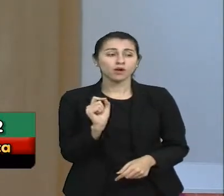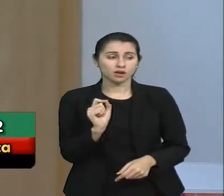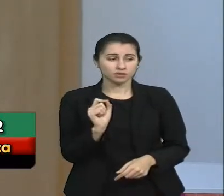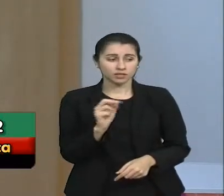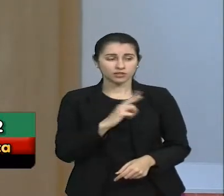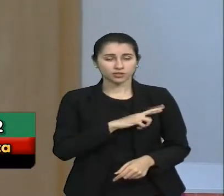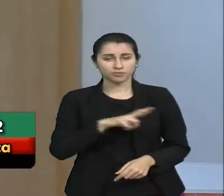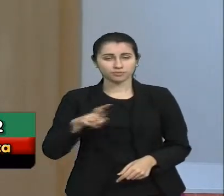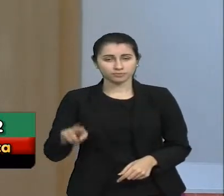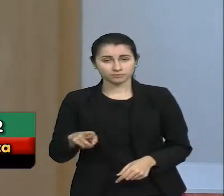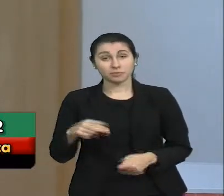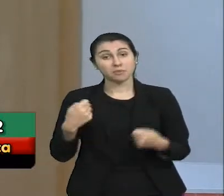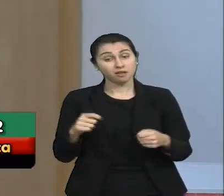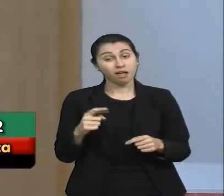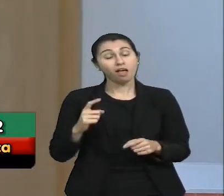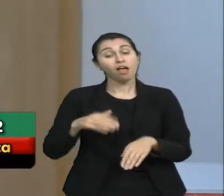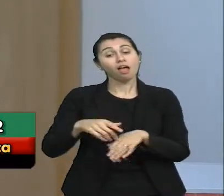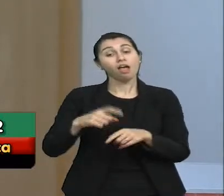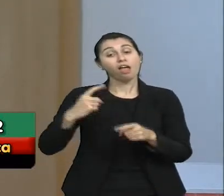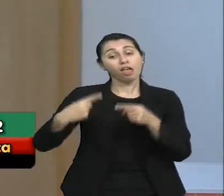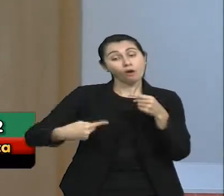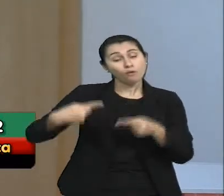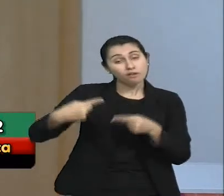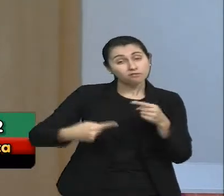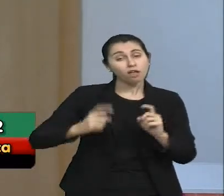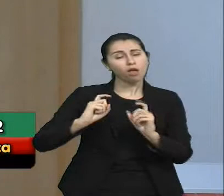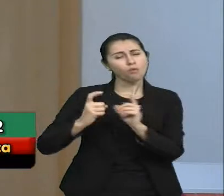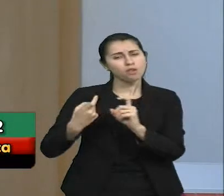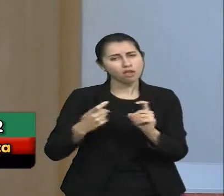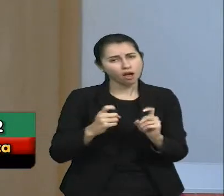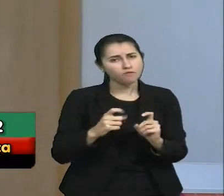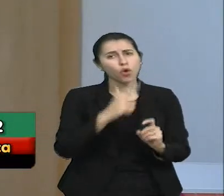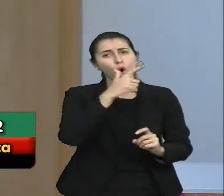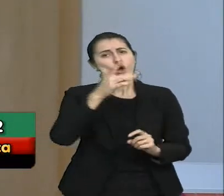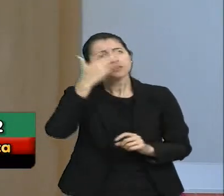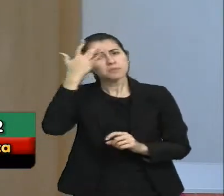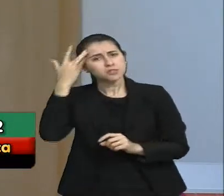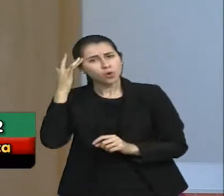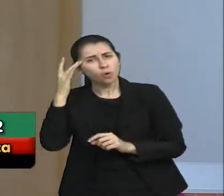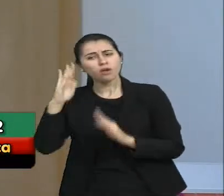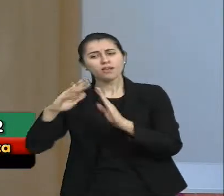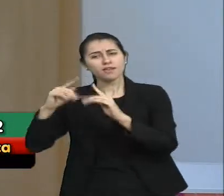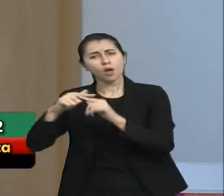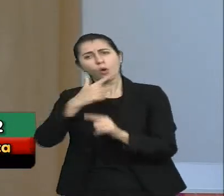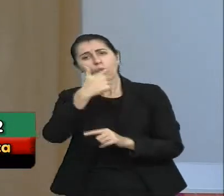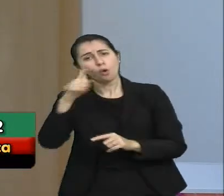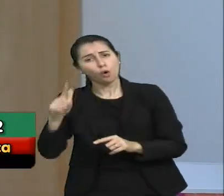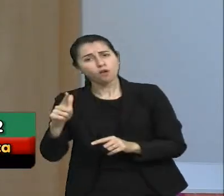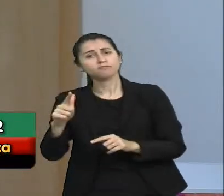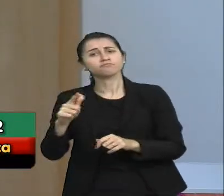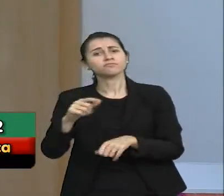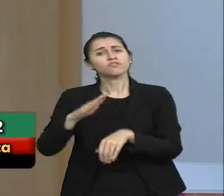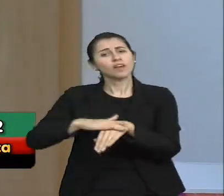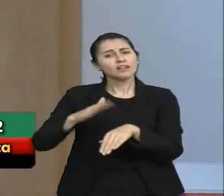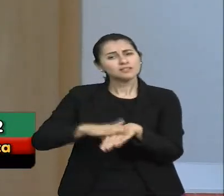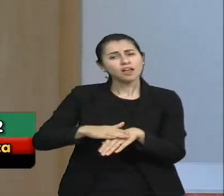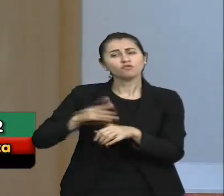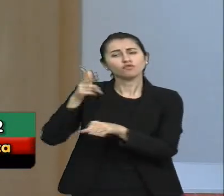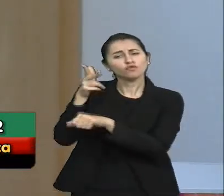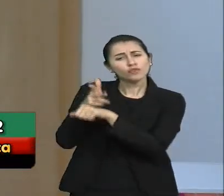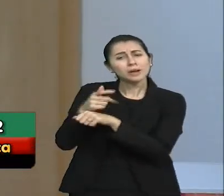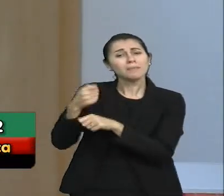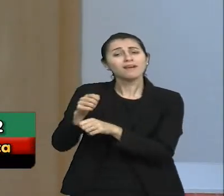uma reunião, e fazer com que todos os irmãos de outras igrejas façam vídeos e eduquem seus